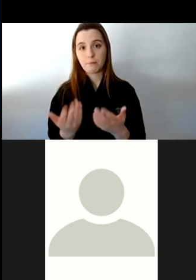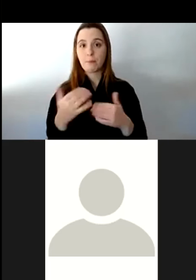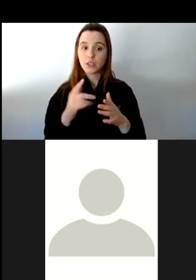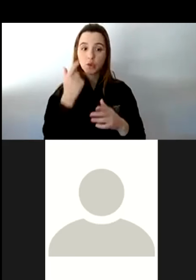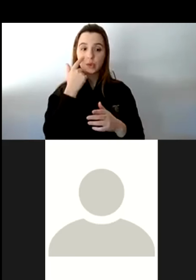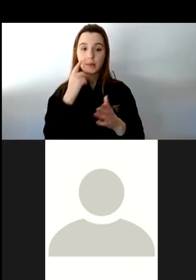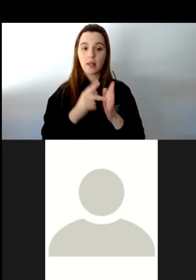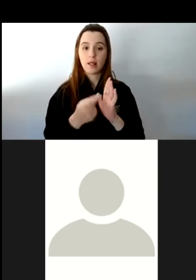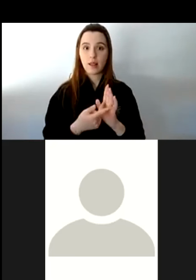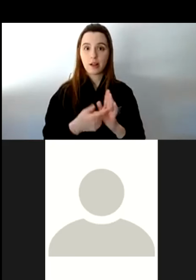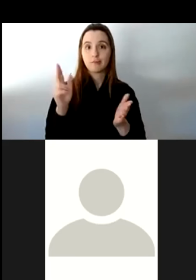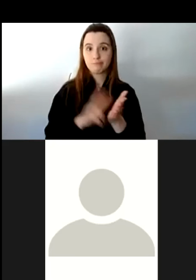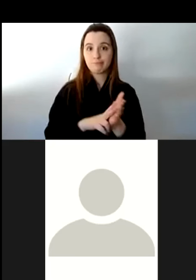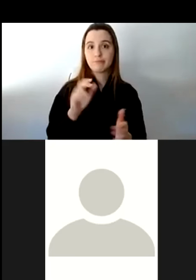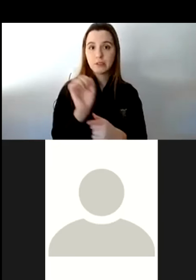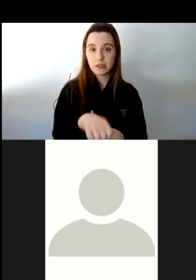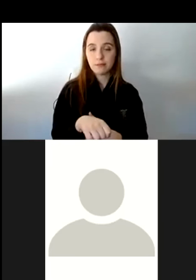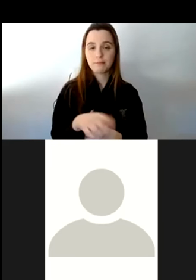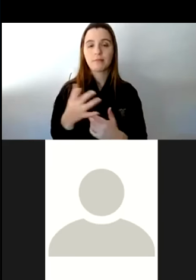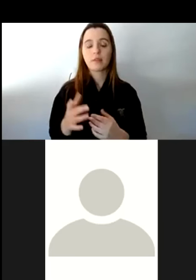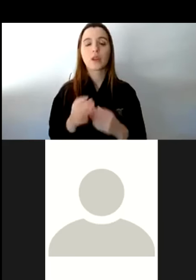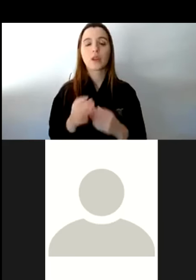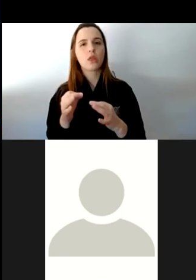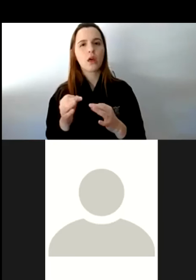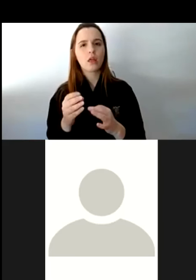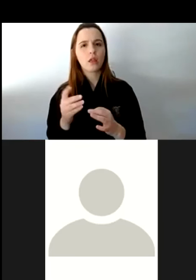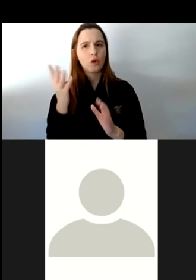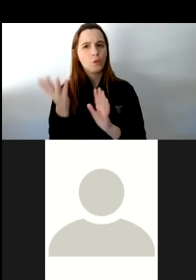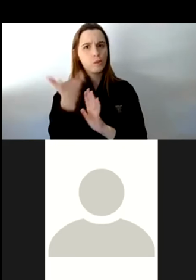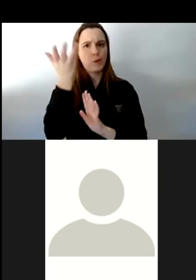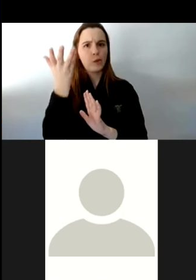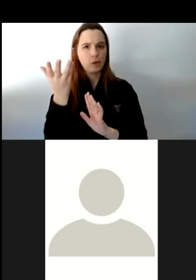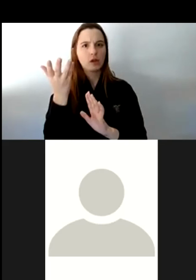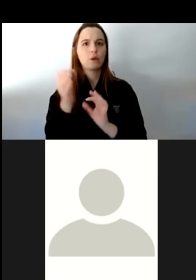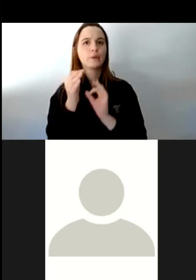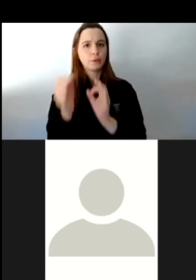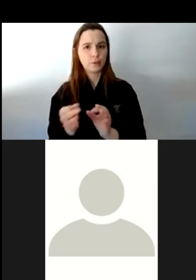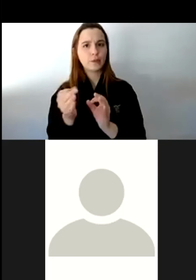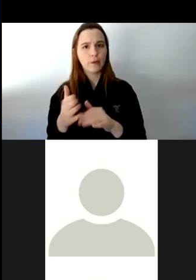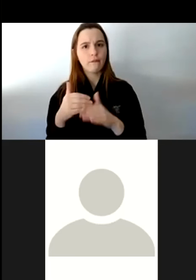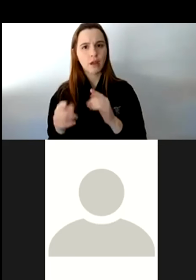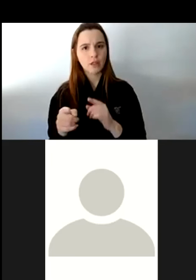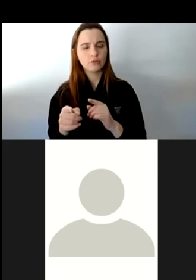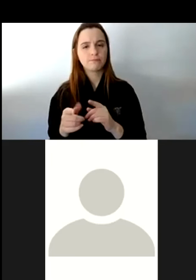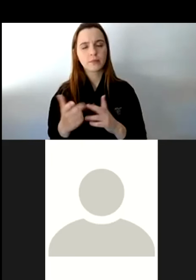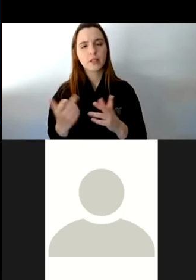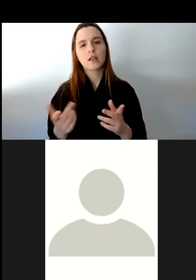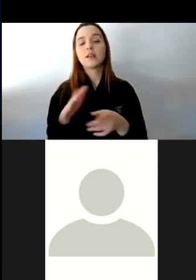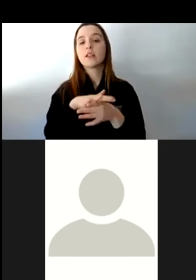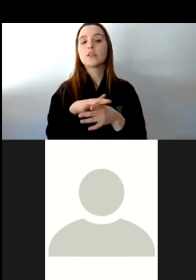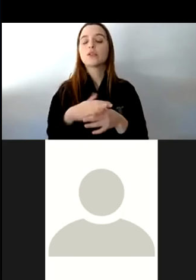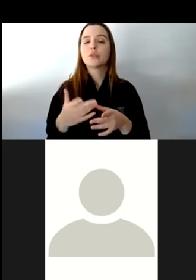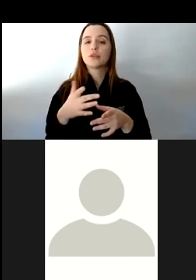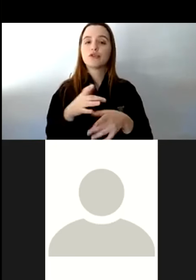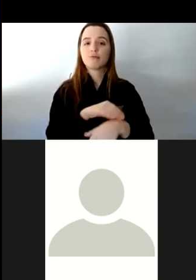na prestação de cuidados de elevada qualidade aos nossos doentes, de situações clínicas que